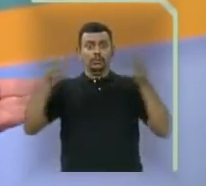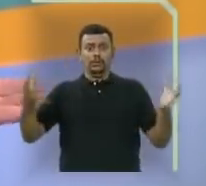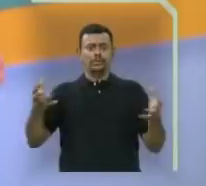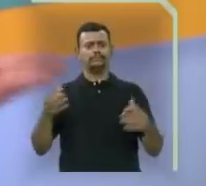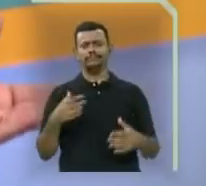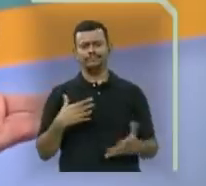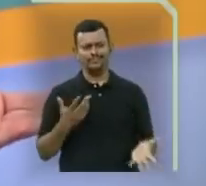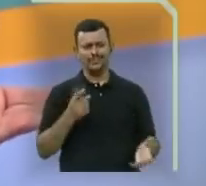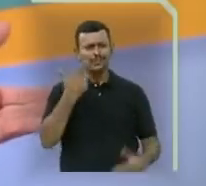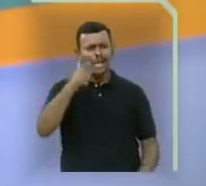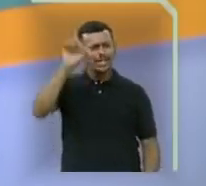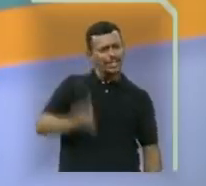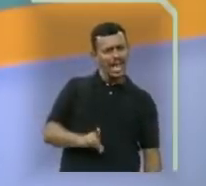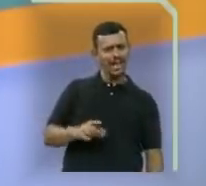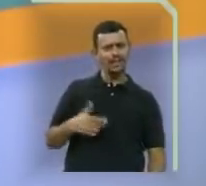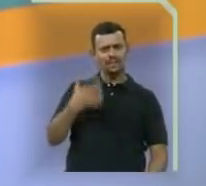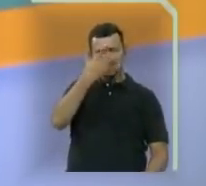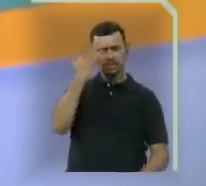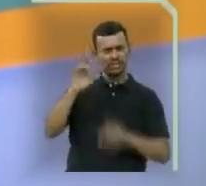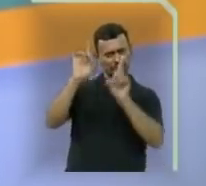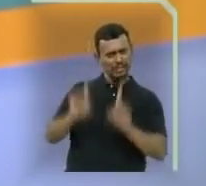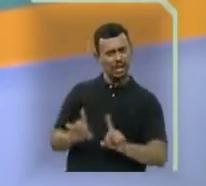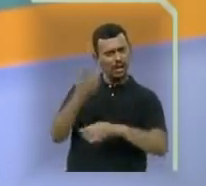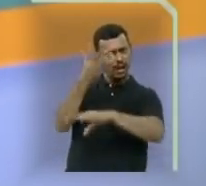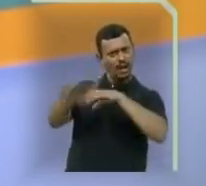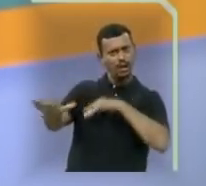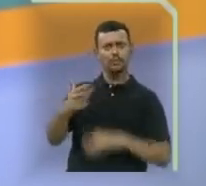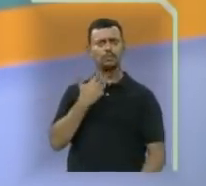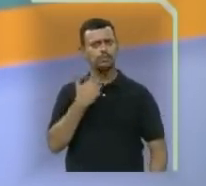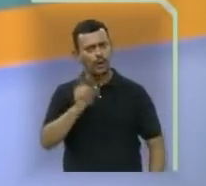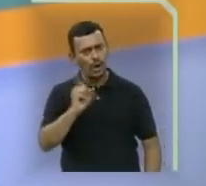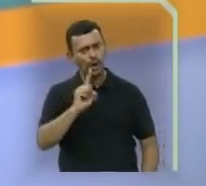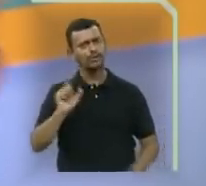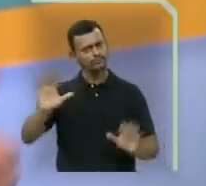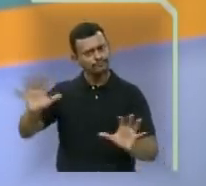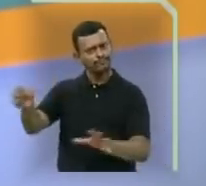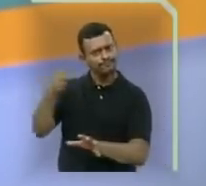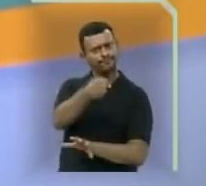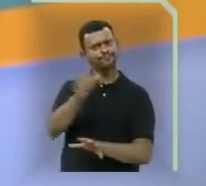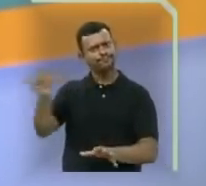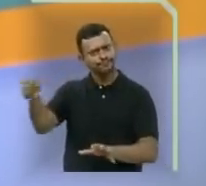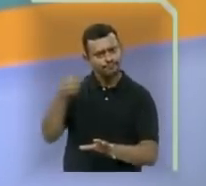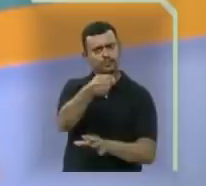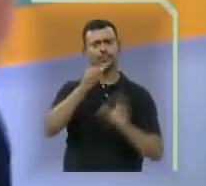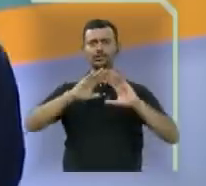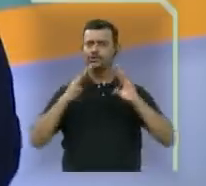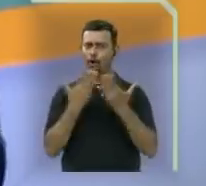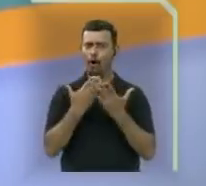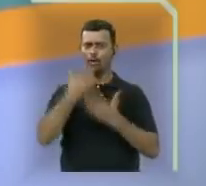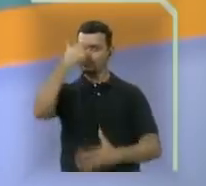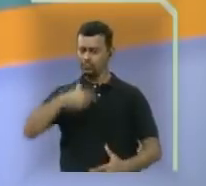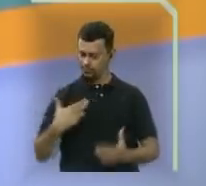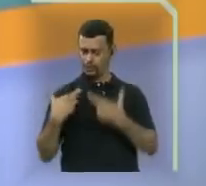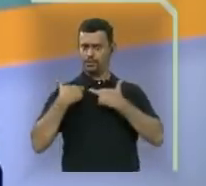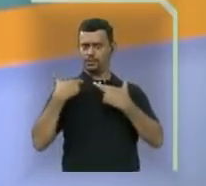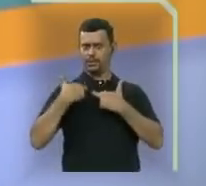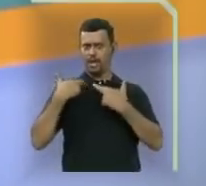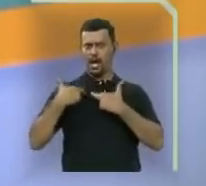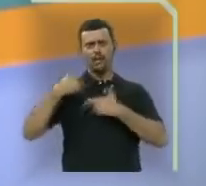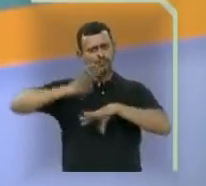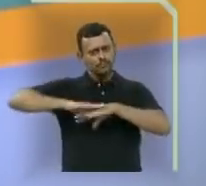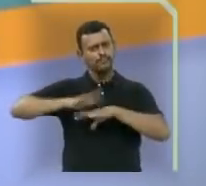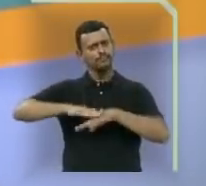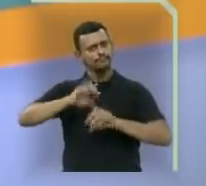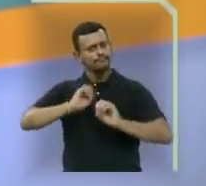pessoas com deficiência para trás, muito menos essas pessoas que não têm vagas nas escolas, né? É nossa tarefa fazer isso, qualificar, treinar